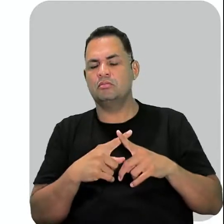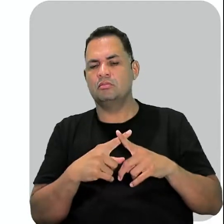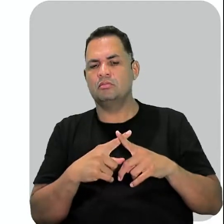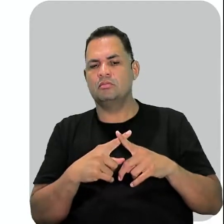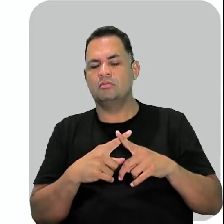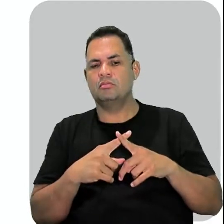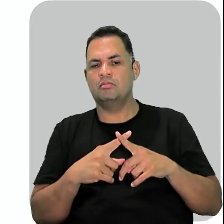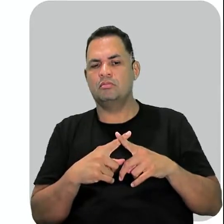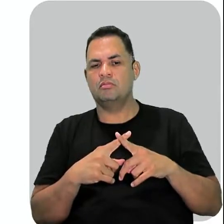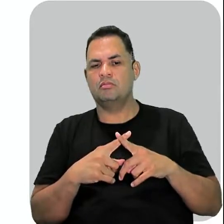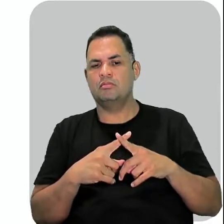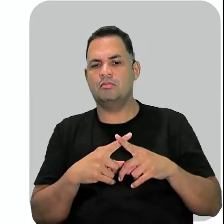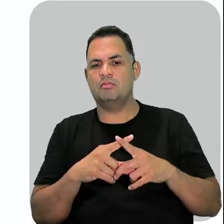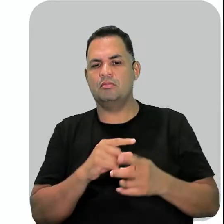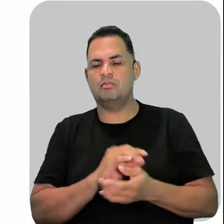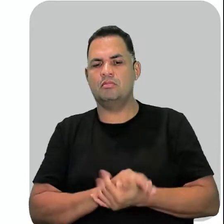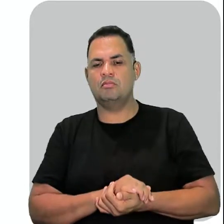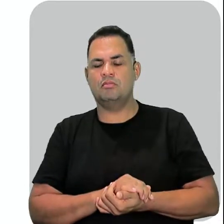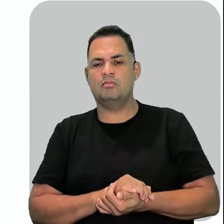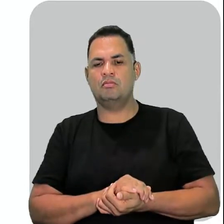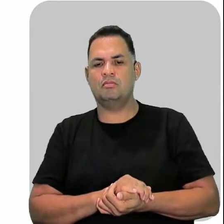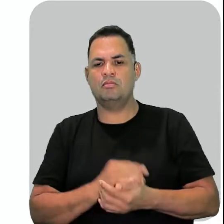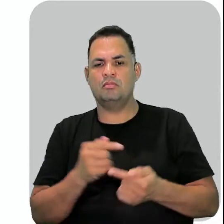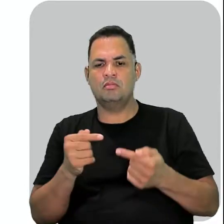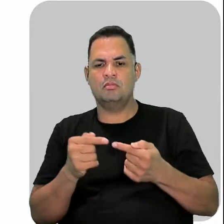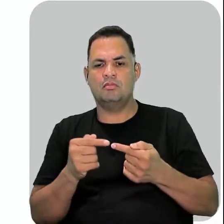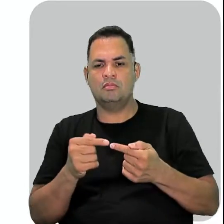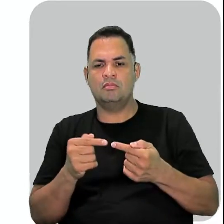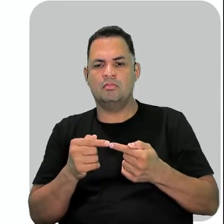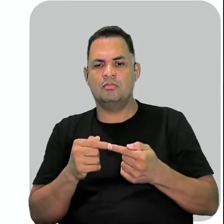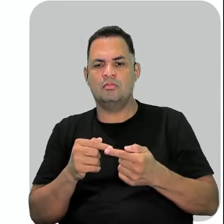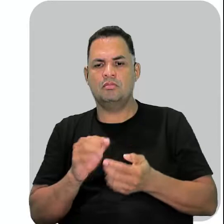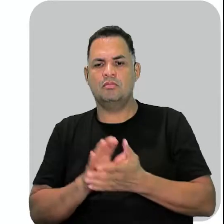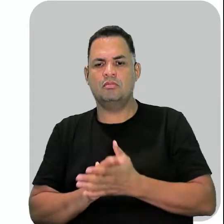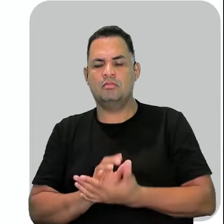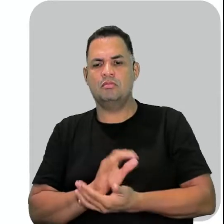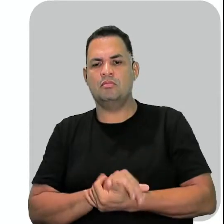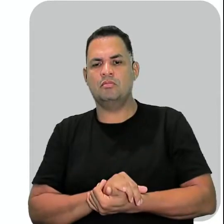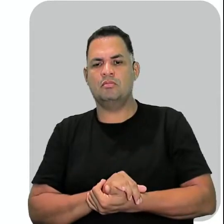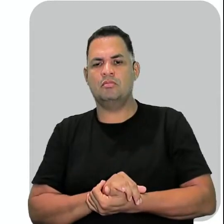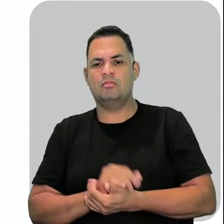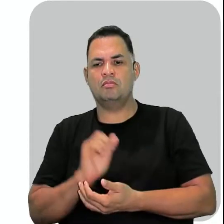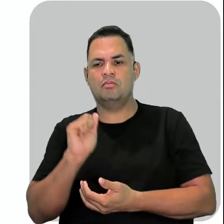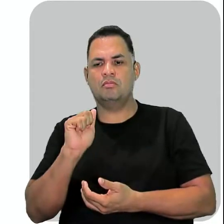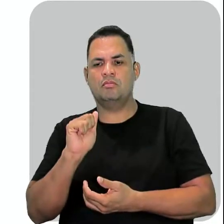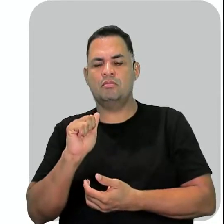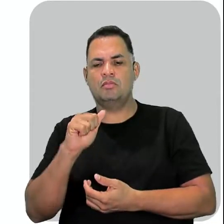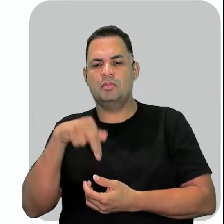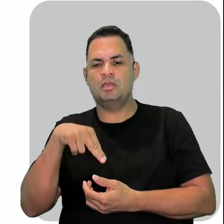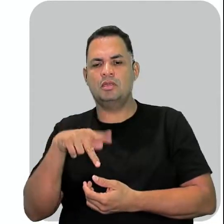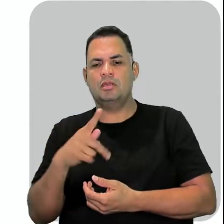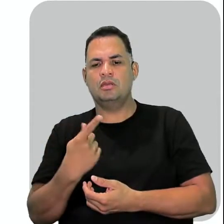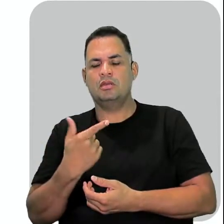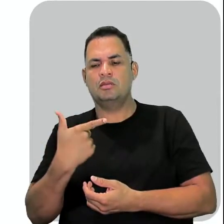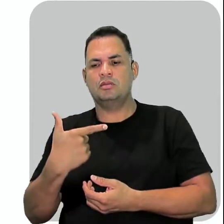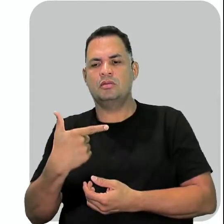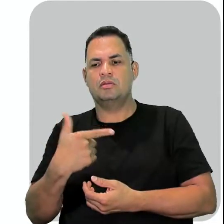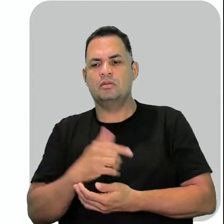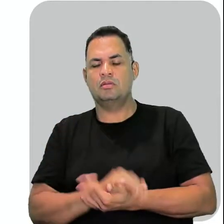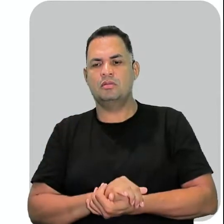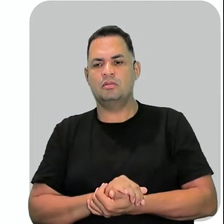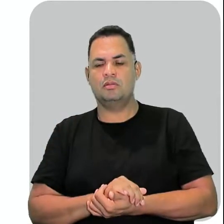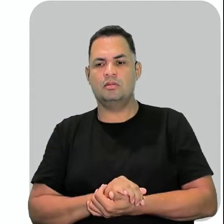tem um 4 aqui embaixo, ligado a um outro grupo amina. Esse